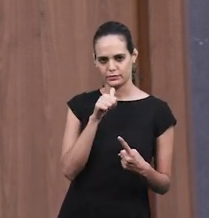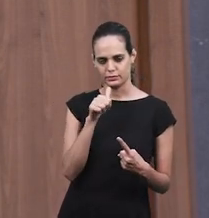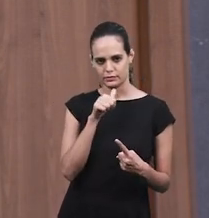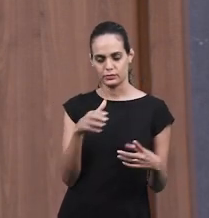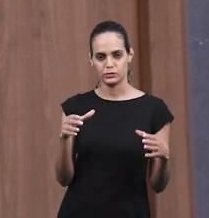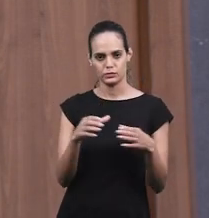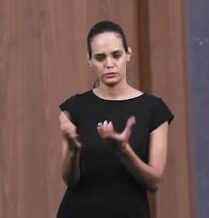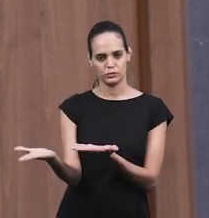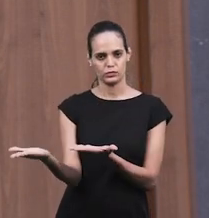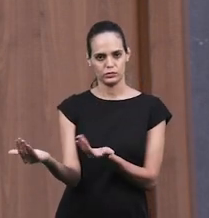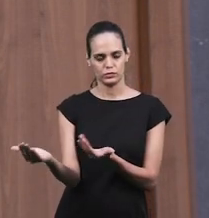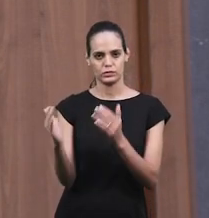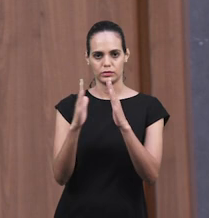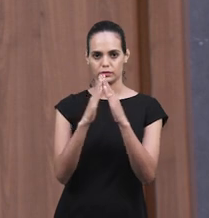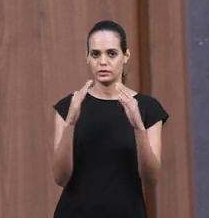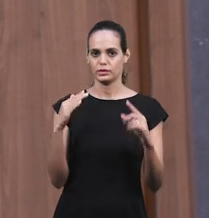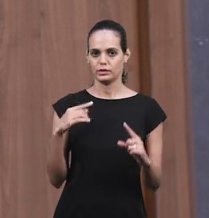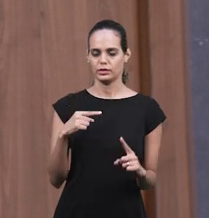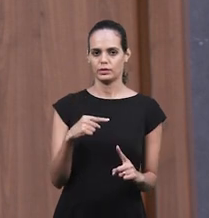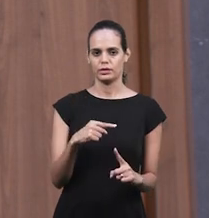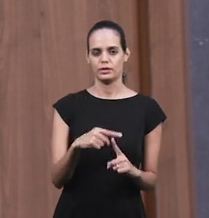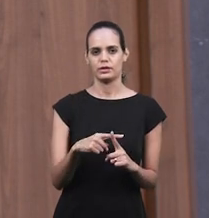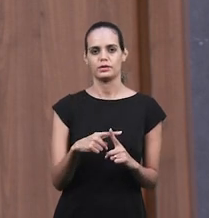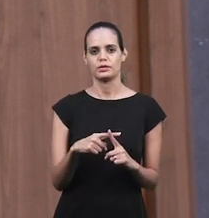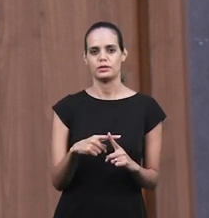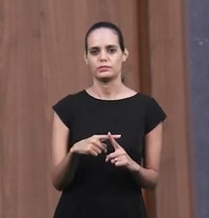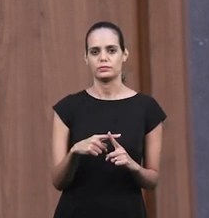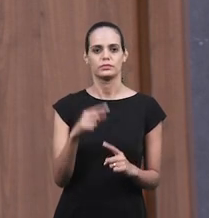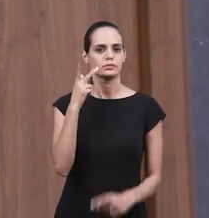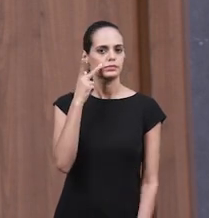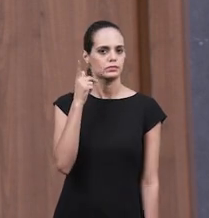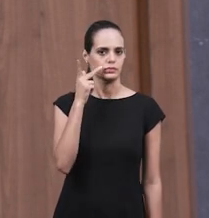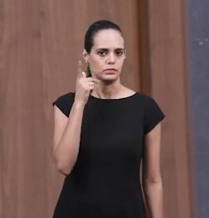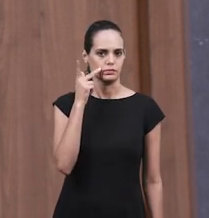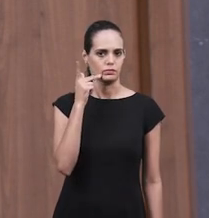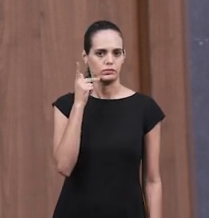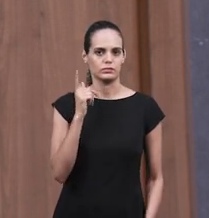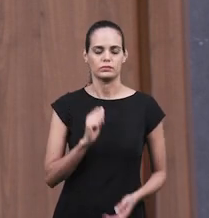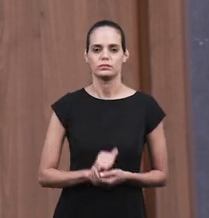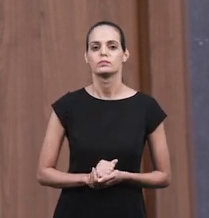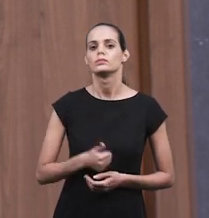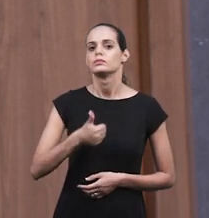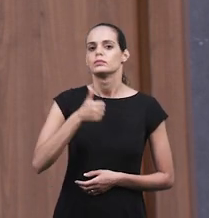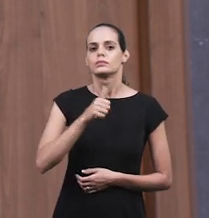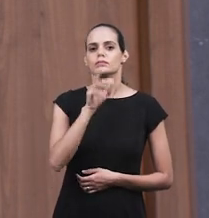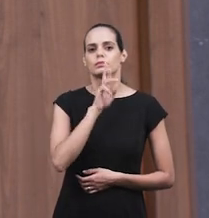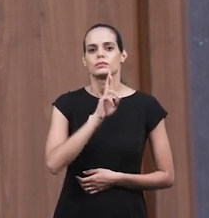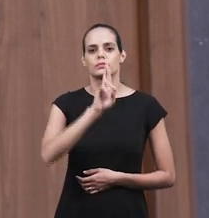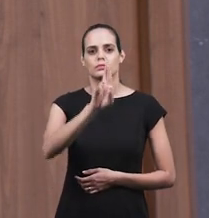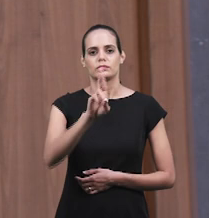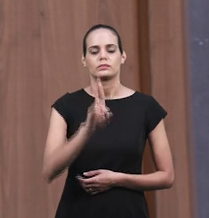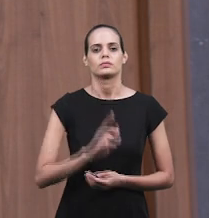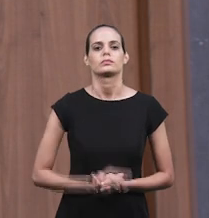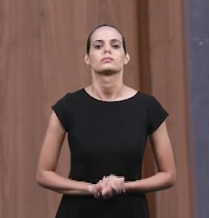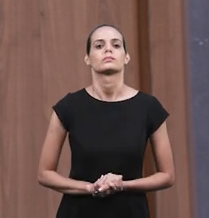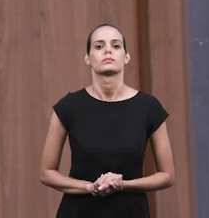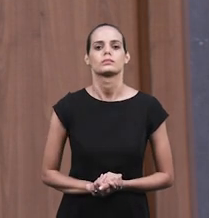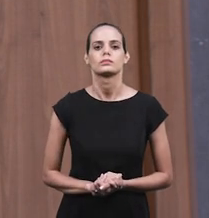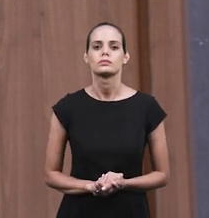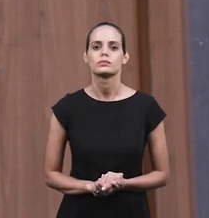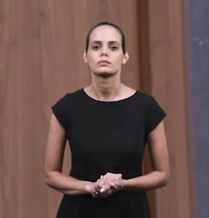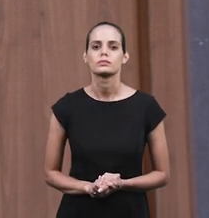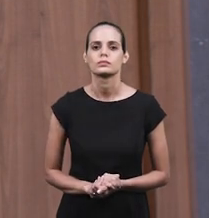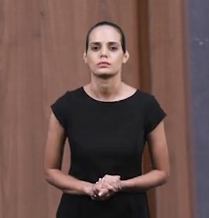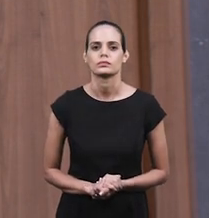A Sara é do grupo de jovens da igreja de Caucaia, lá no Ceará. A Sara vai dar a primeira resposta